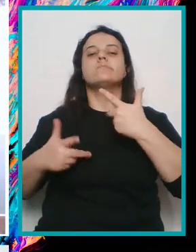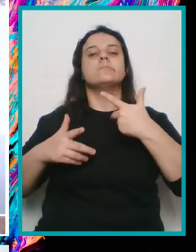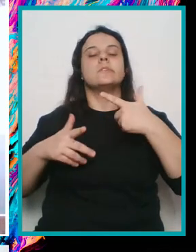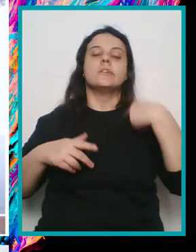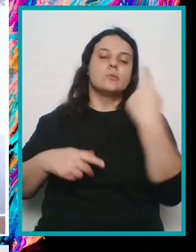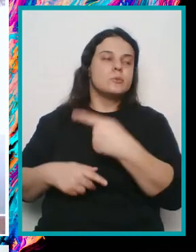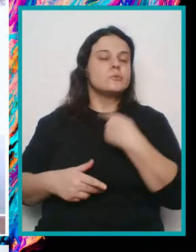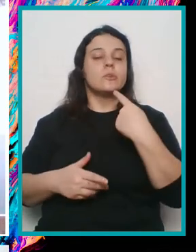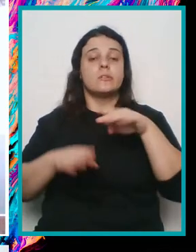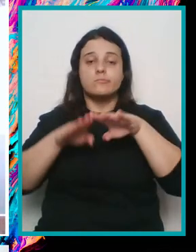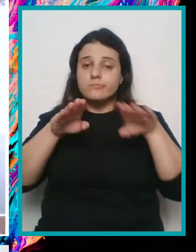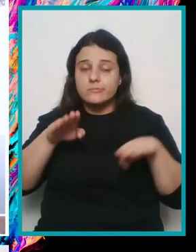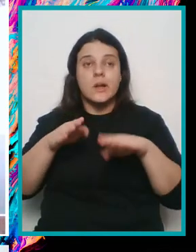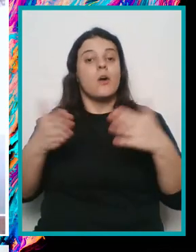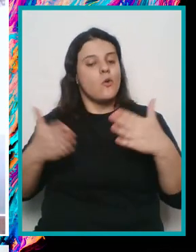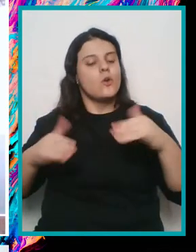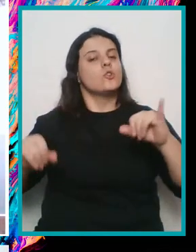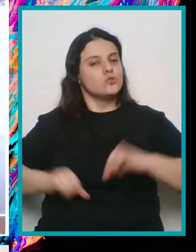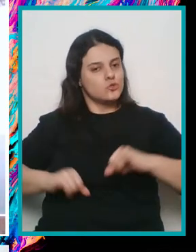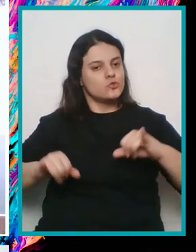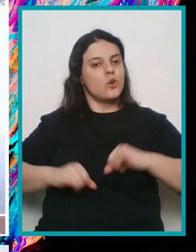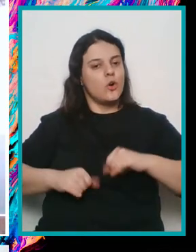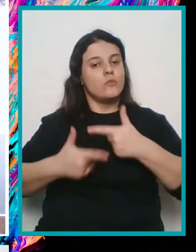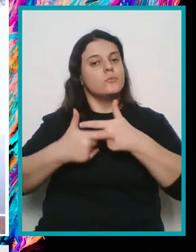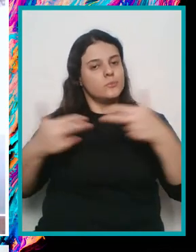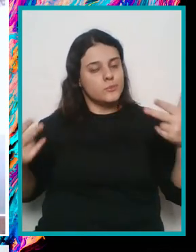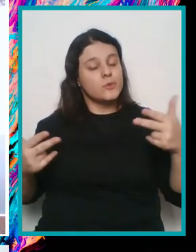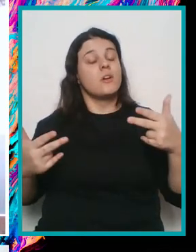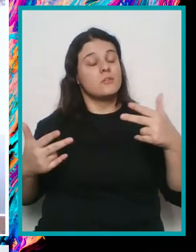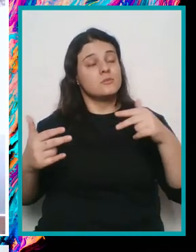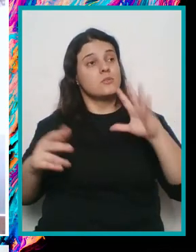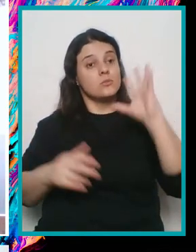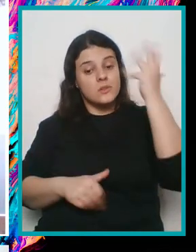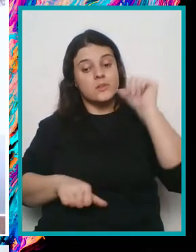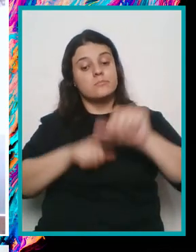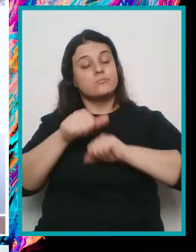e exportação desse estilo de vida, né. Hoje em dia,